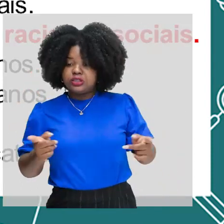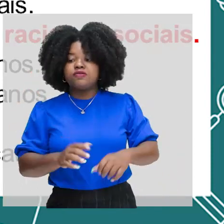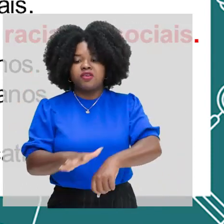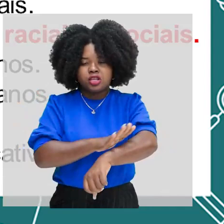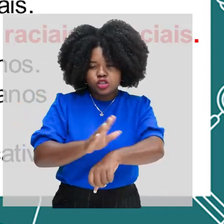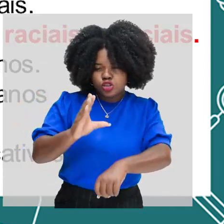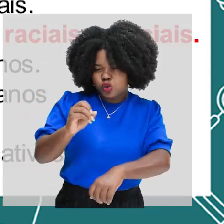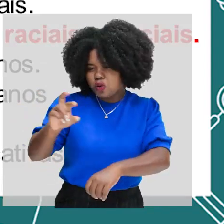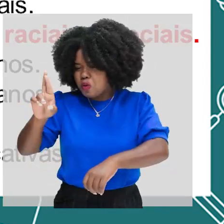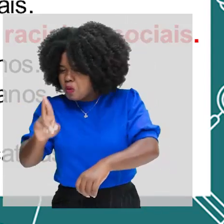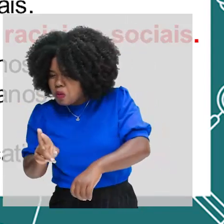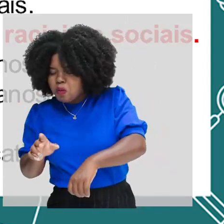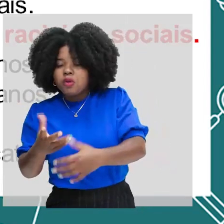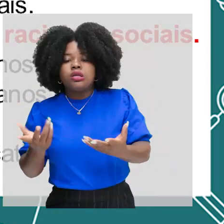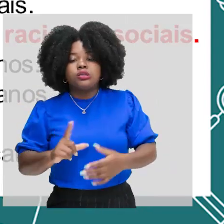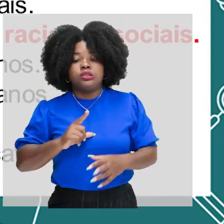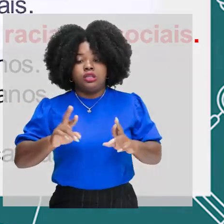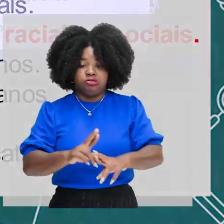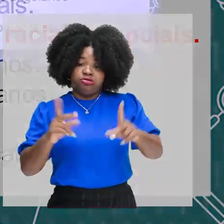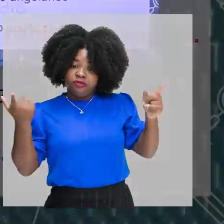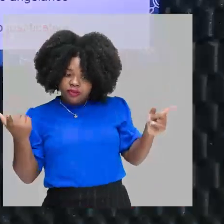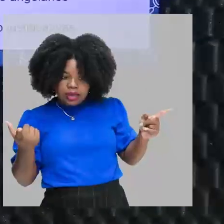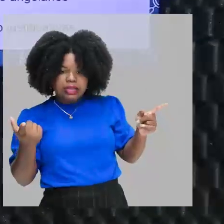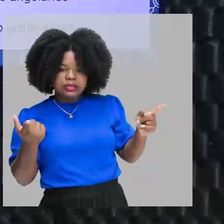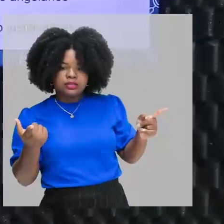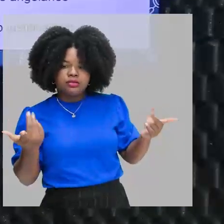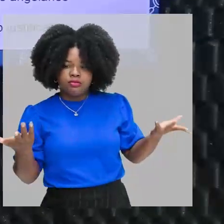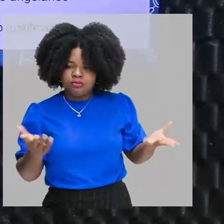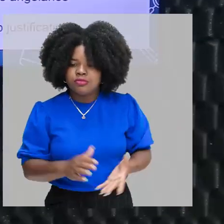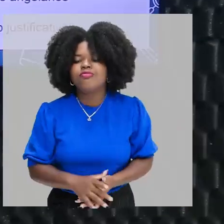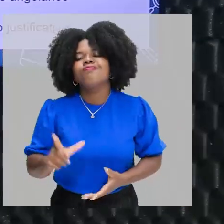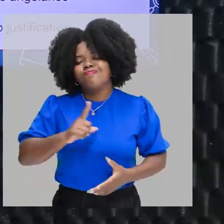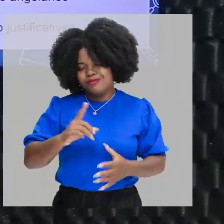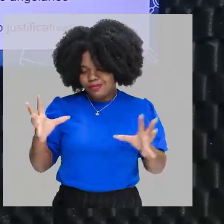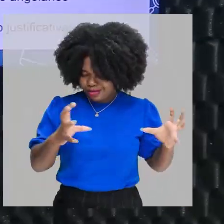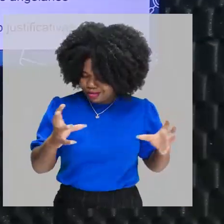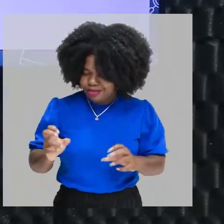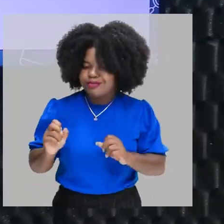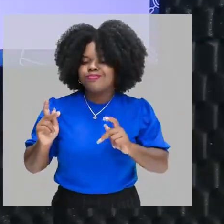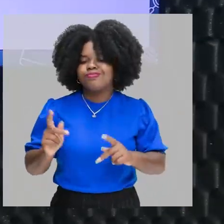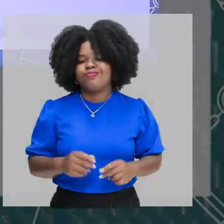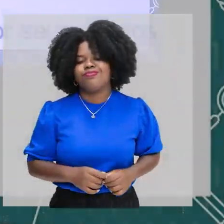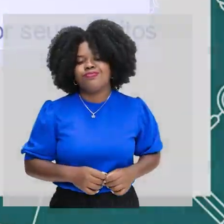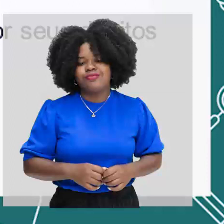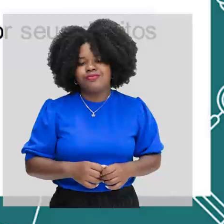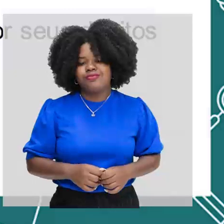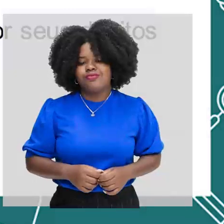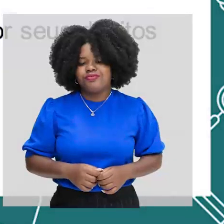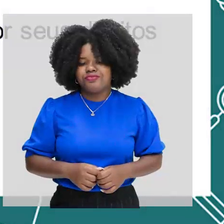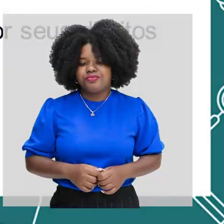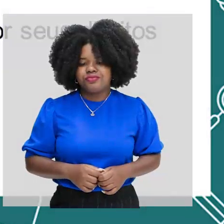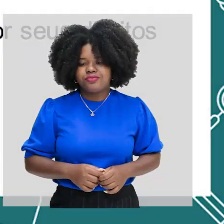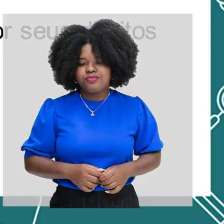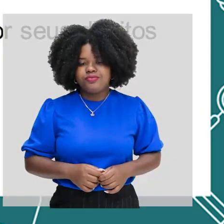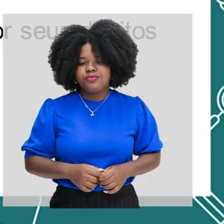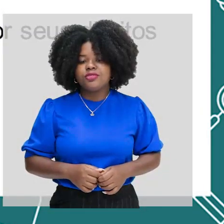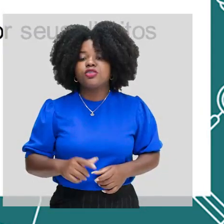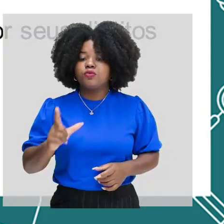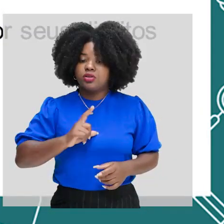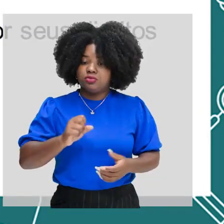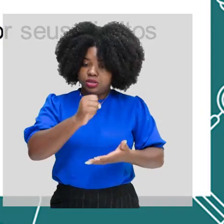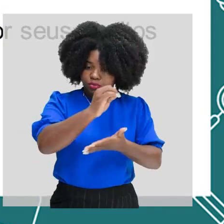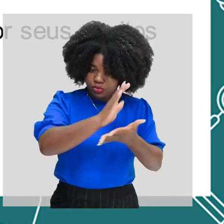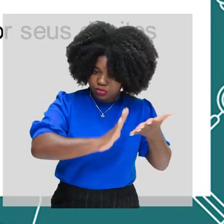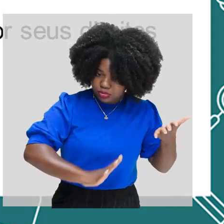sociais. Enquanto você tem diferença, você tem conflito. Bom, Quando nós falamos de